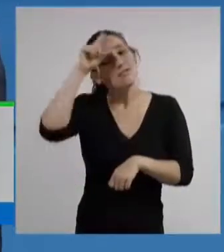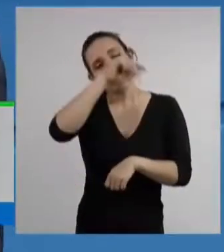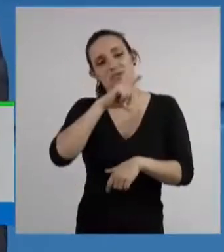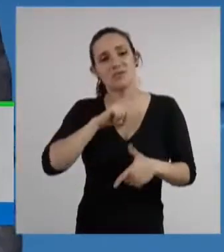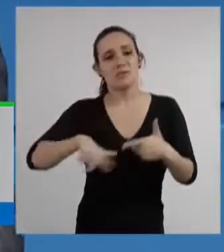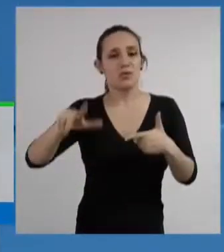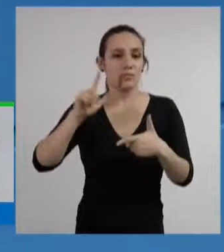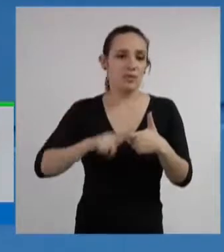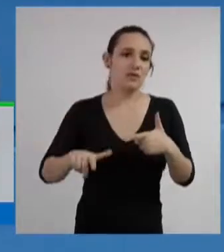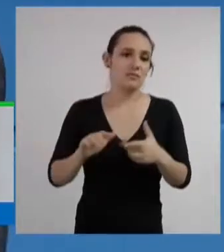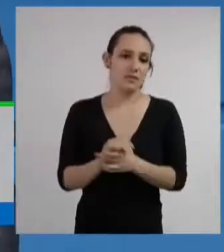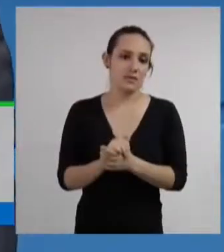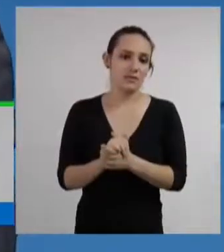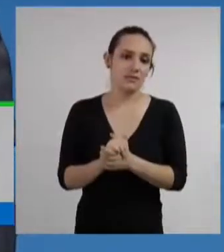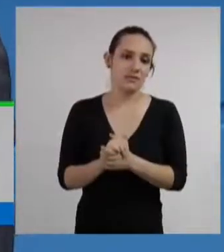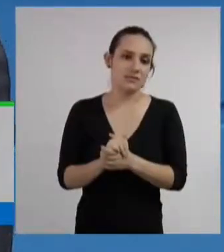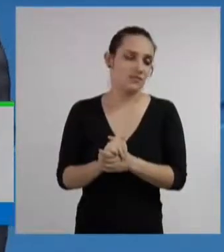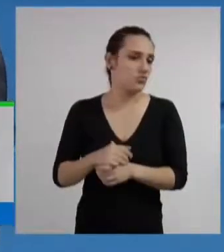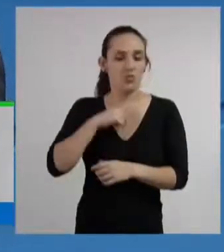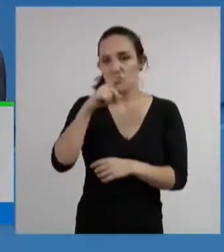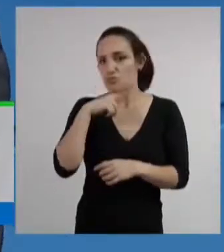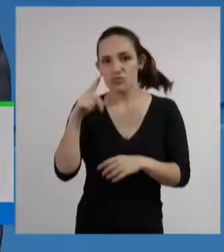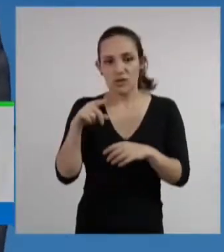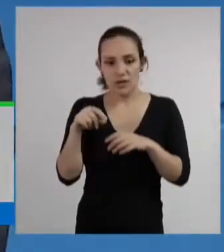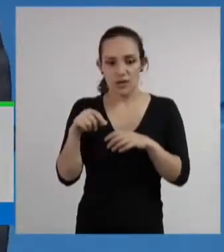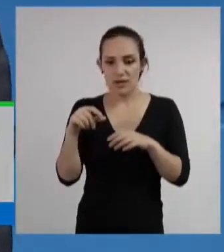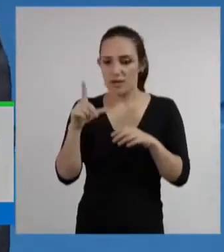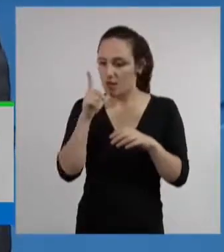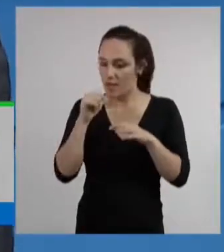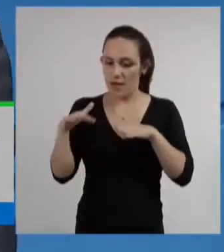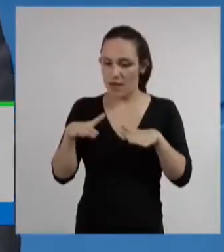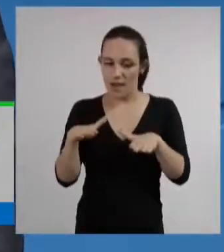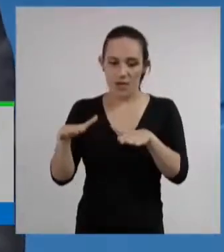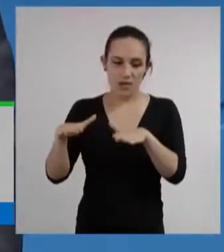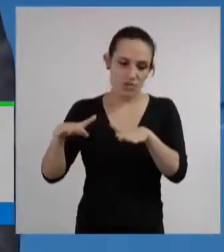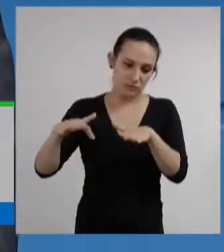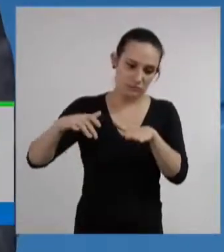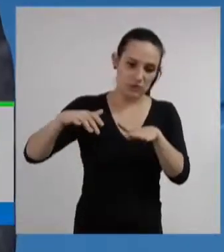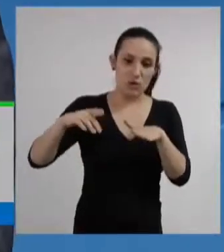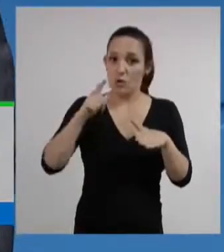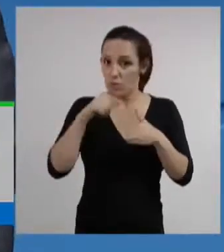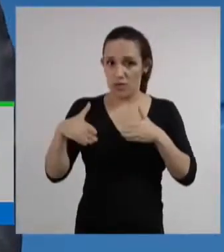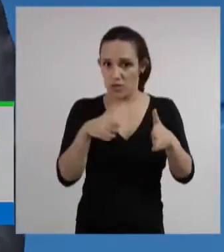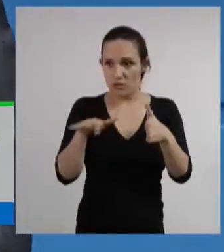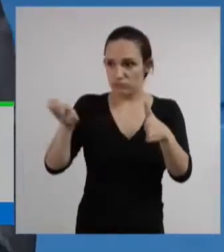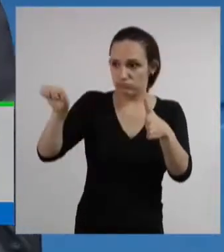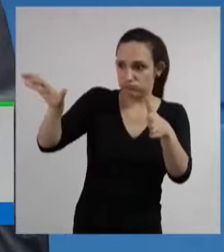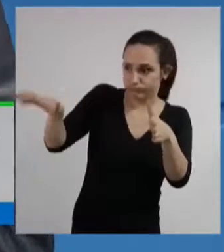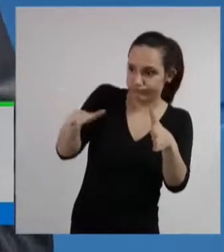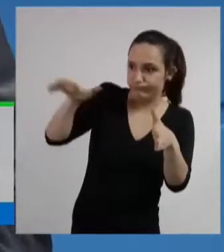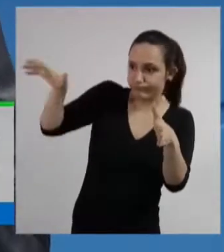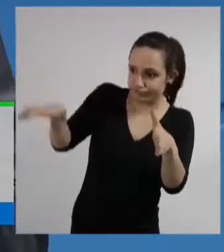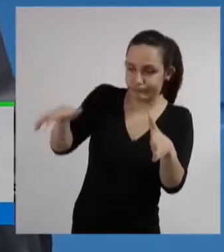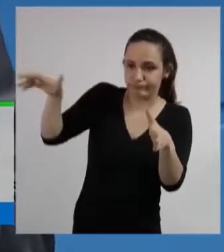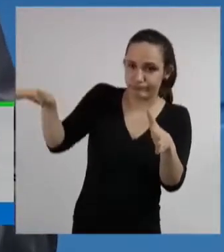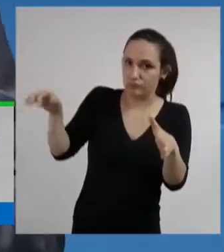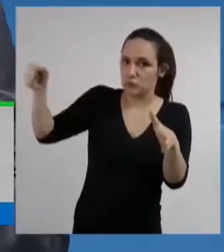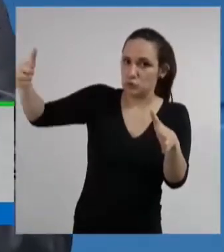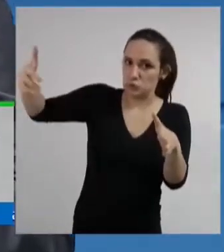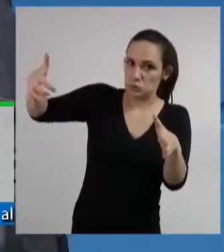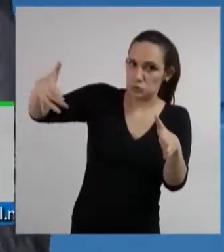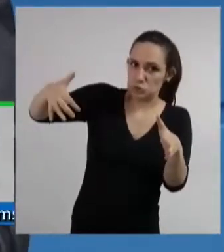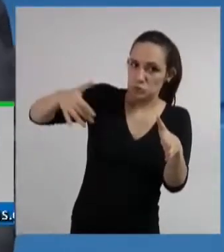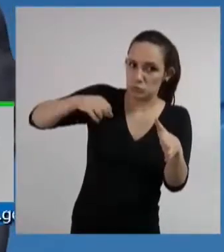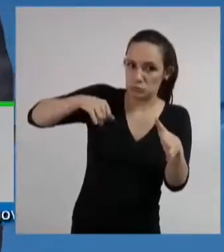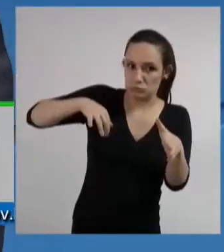100 milímetros levar a terra embora porque está com cobertura. Mas eu tenho uma grande preocupação e Deus queira que um